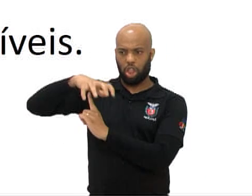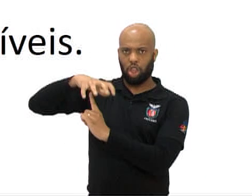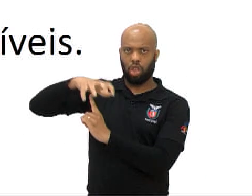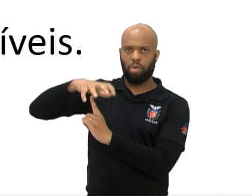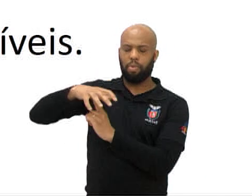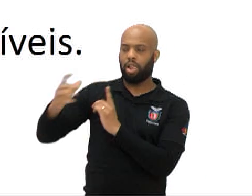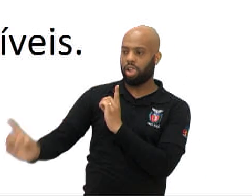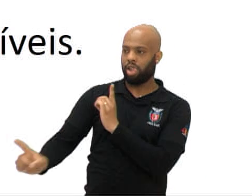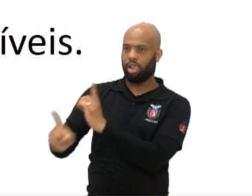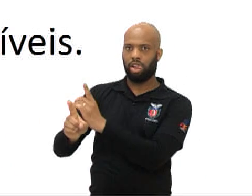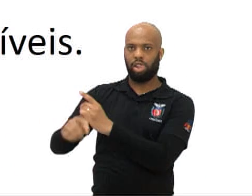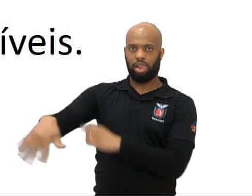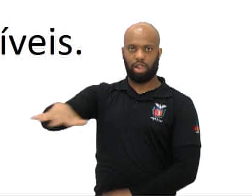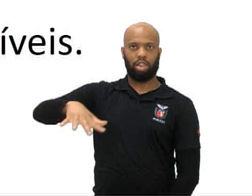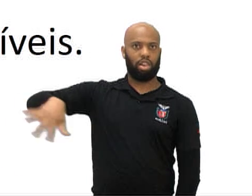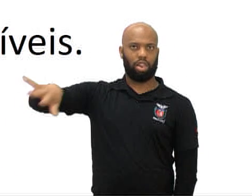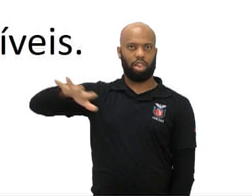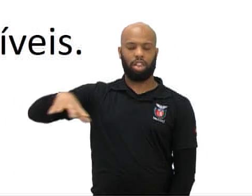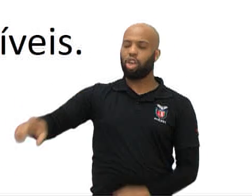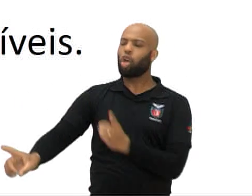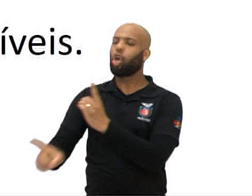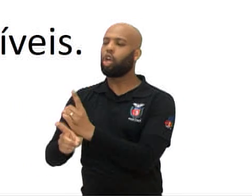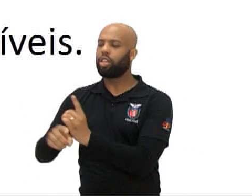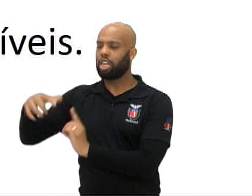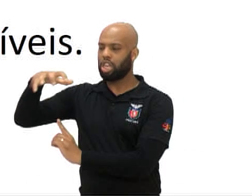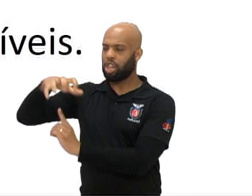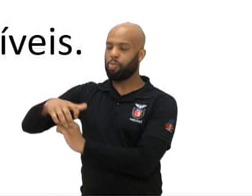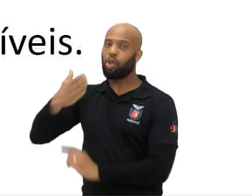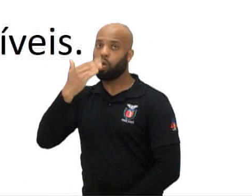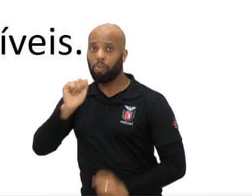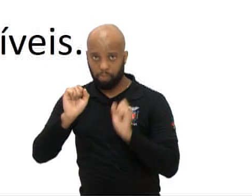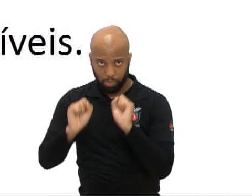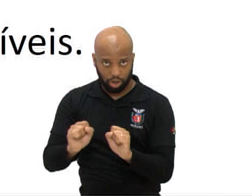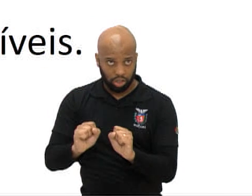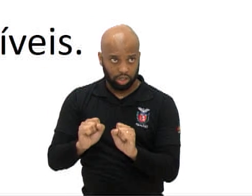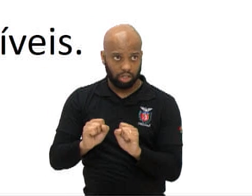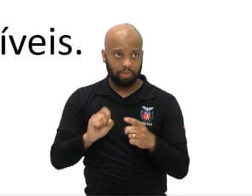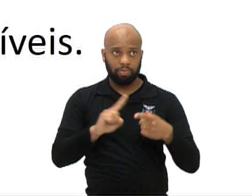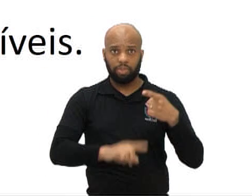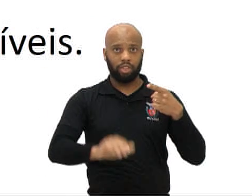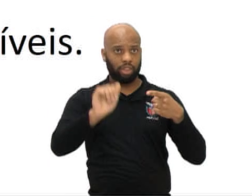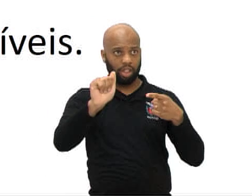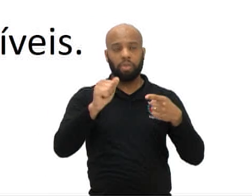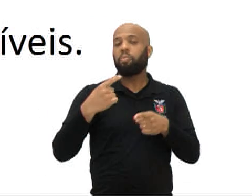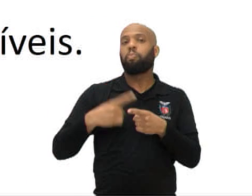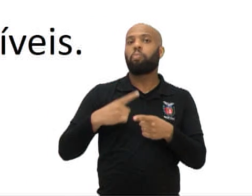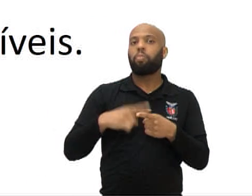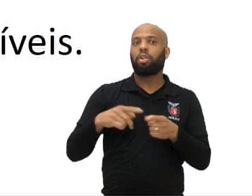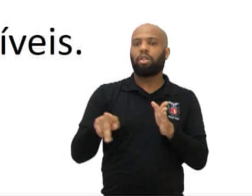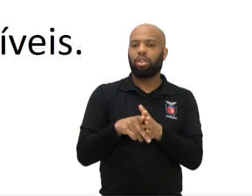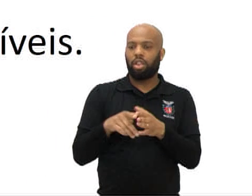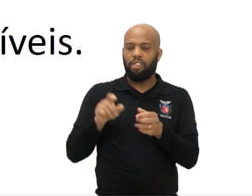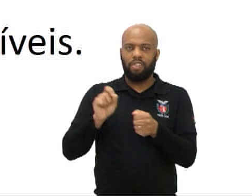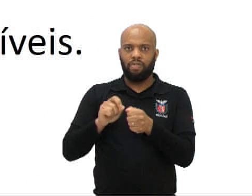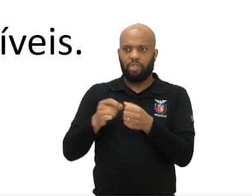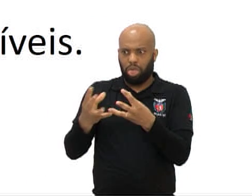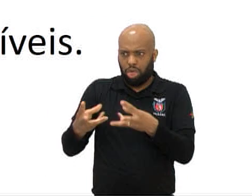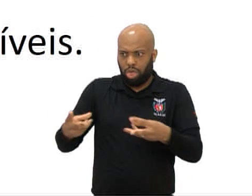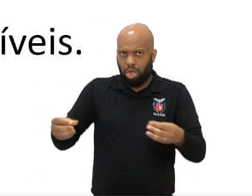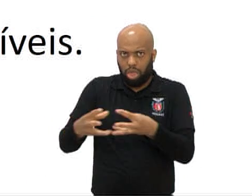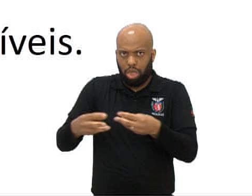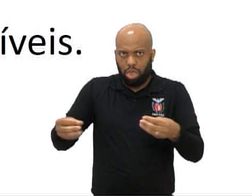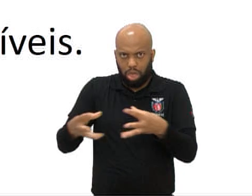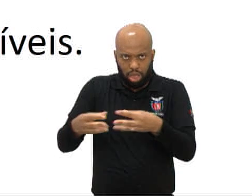ela encontre no ambiente? Olha lá, será que é a letra A, porque são decompositores de matéria